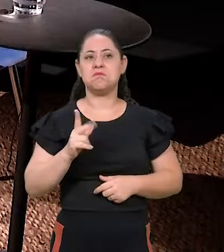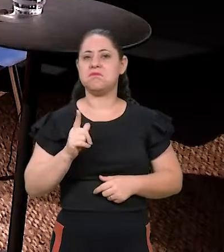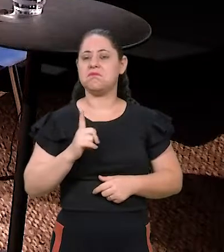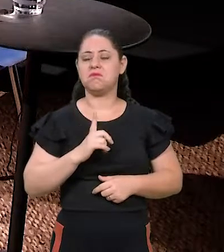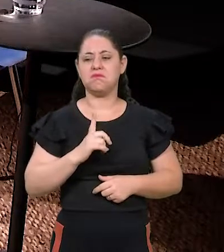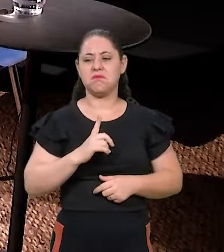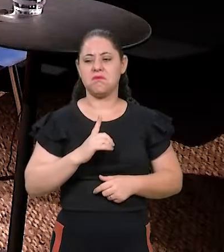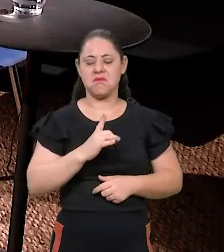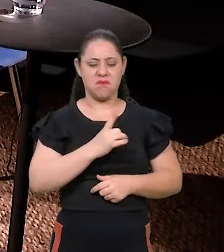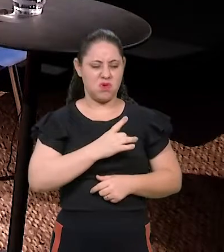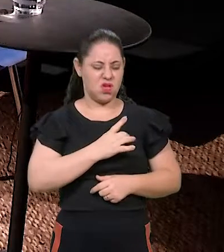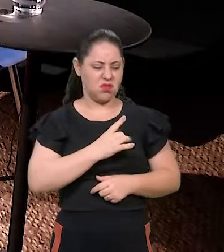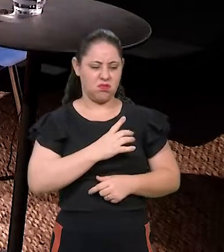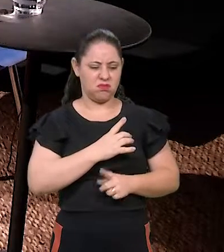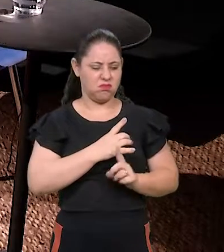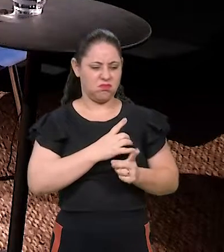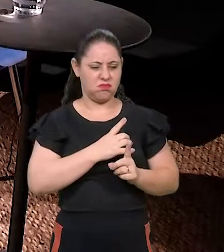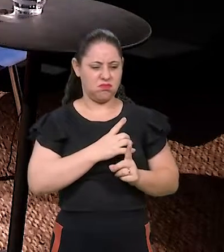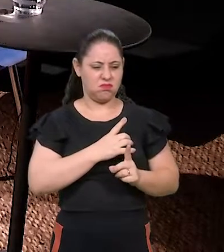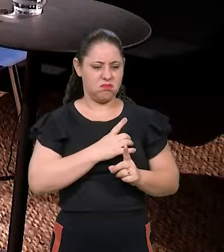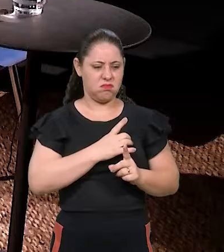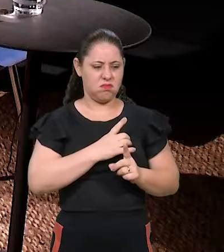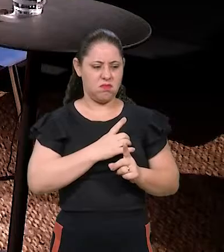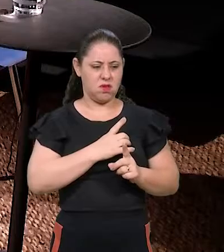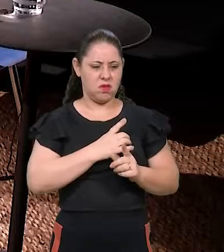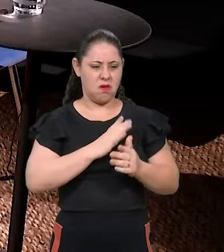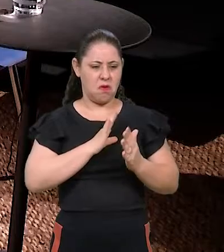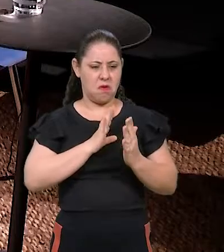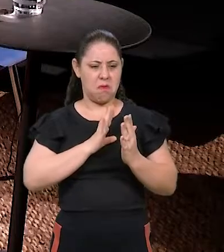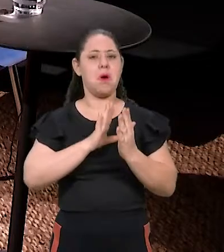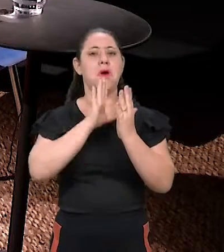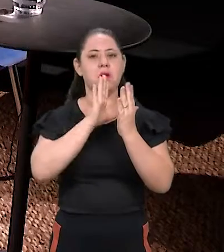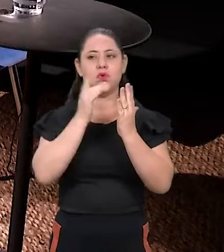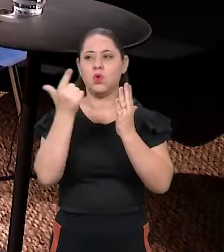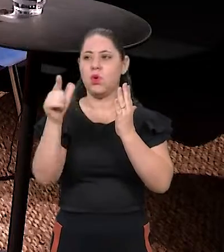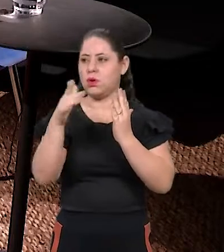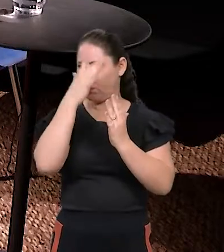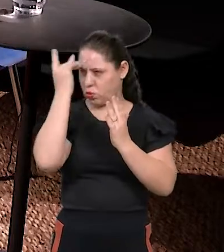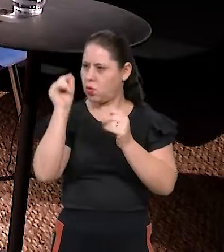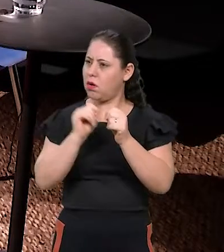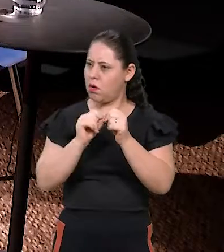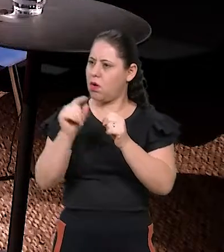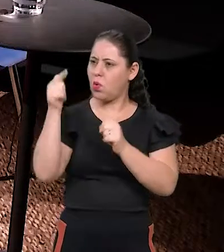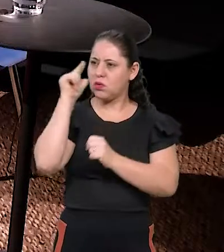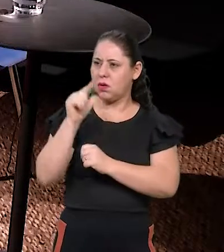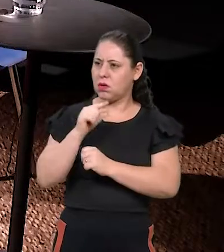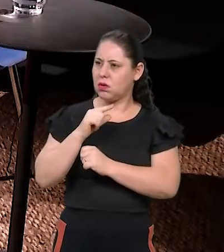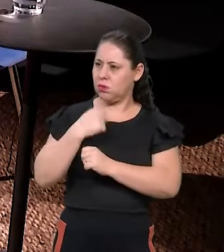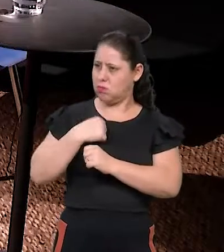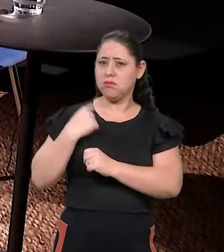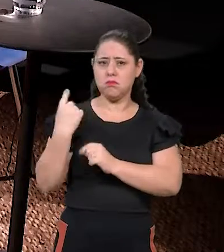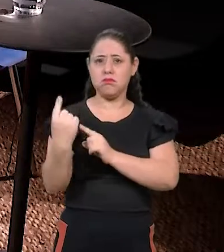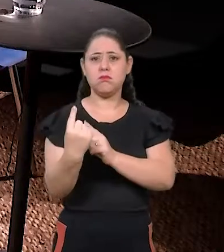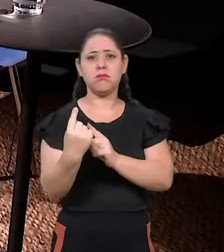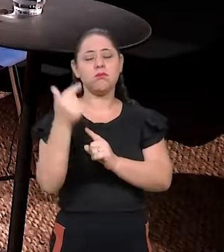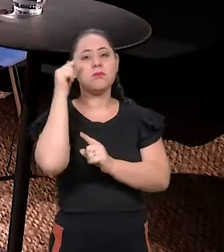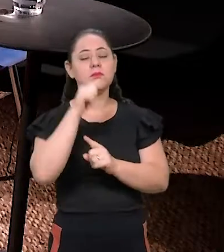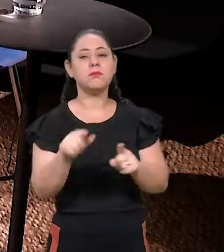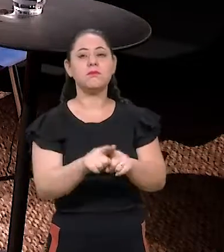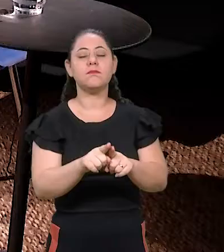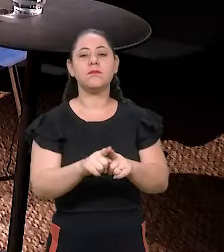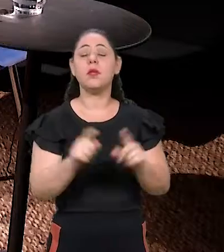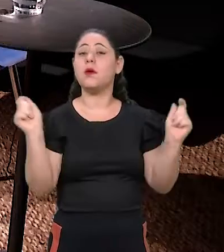Uma coisa que eu nunca tive foi medo nem de enfrentar, né, se outra pessoa pode fazer, porque eu não